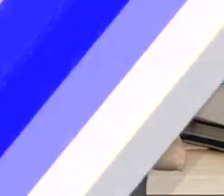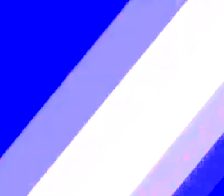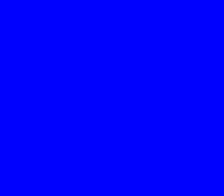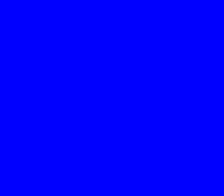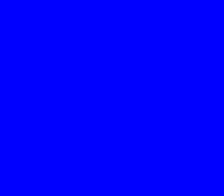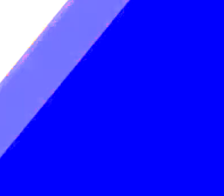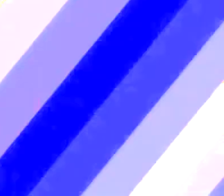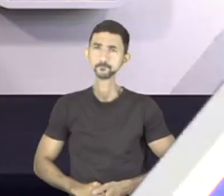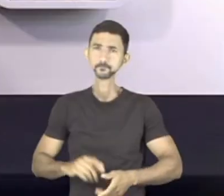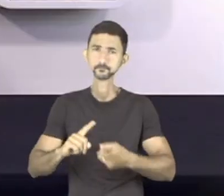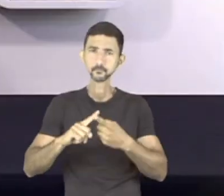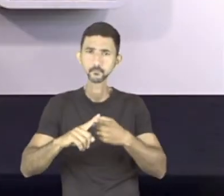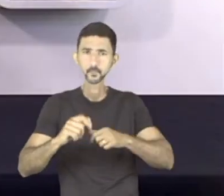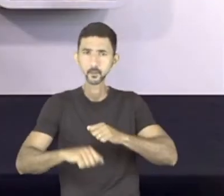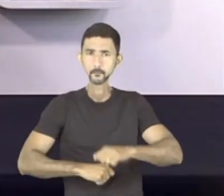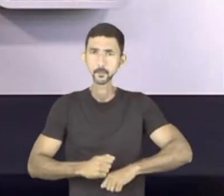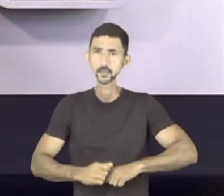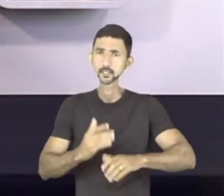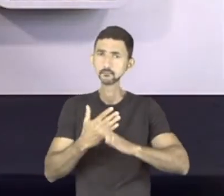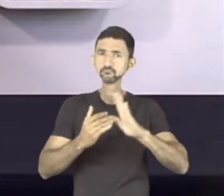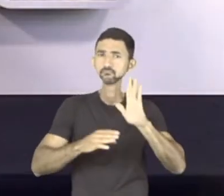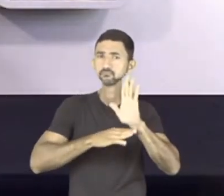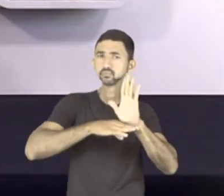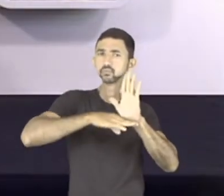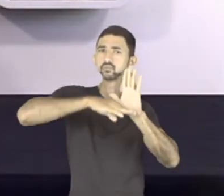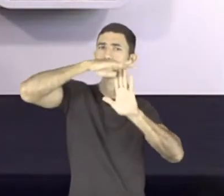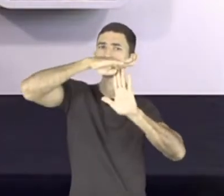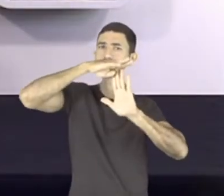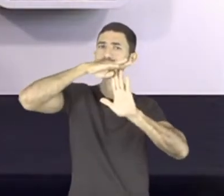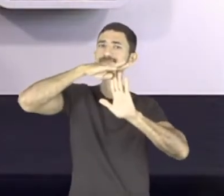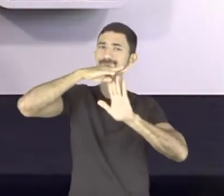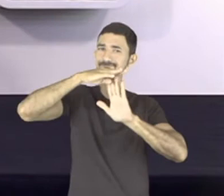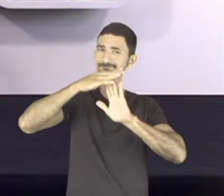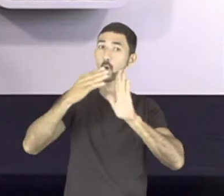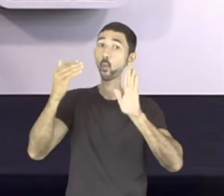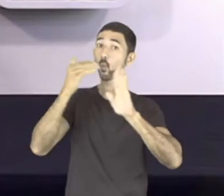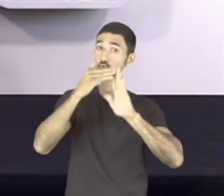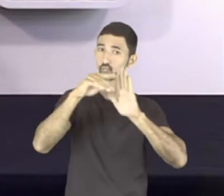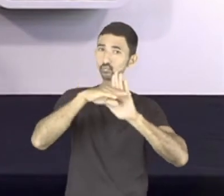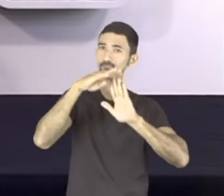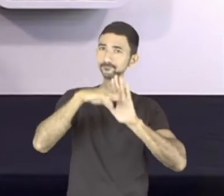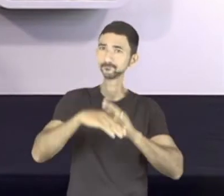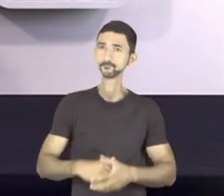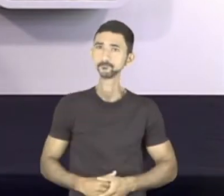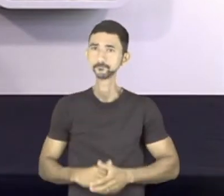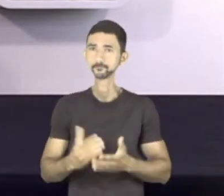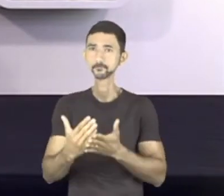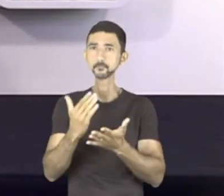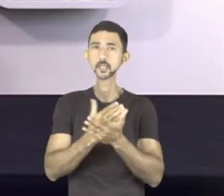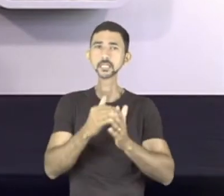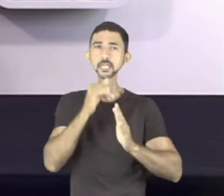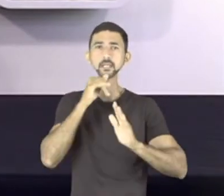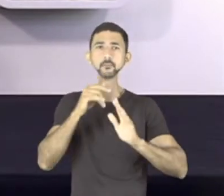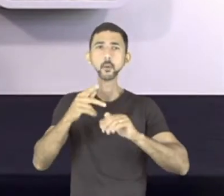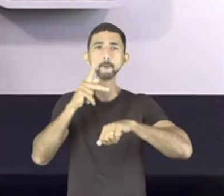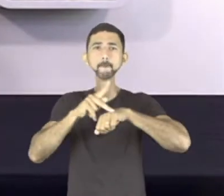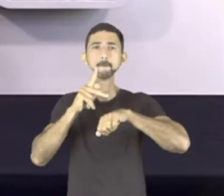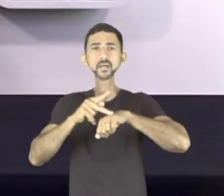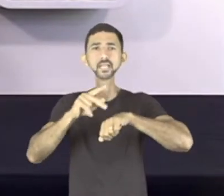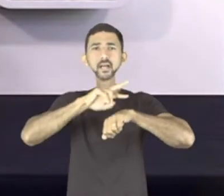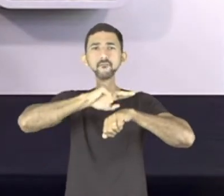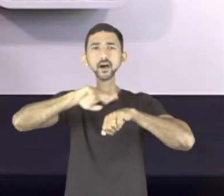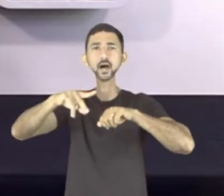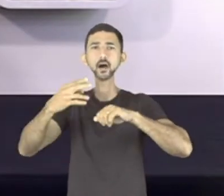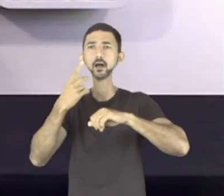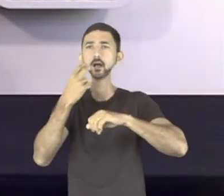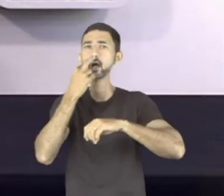participam. A faixa preta é o último nível da luta. Mas antes da faixa preta, você tem